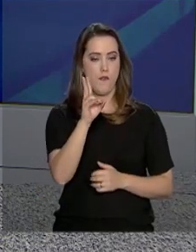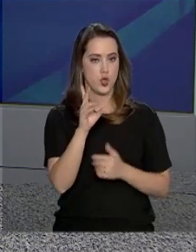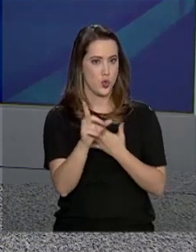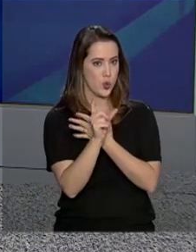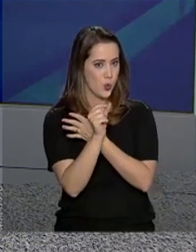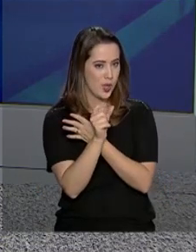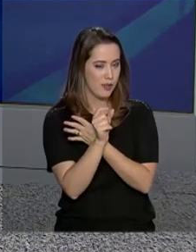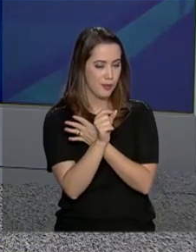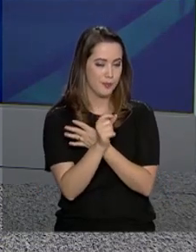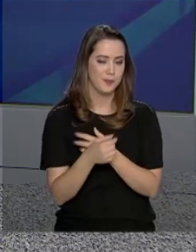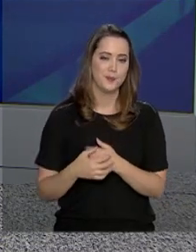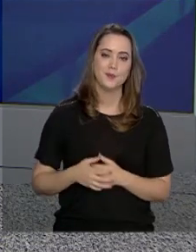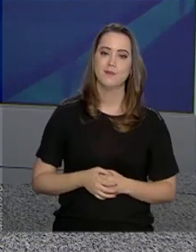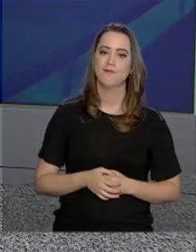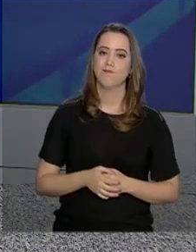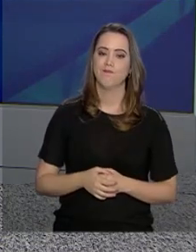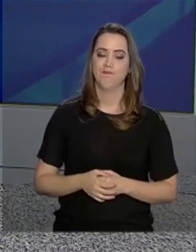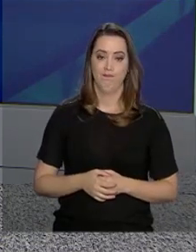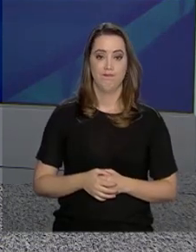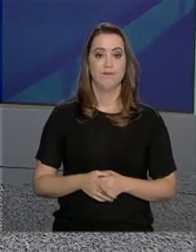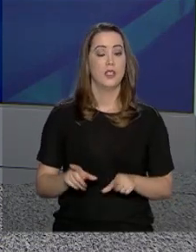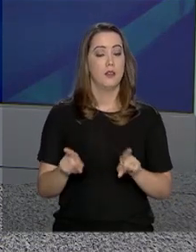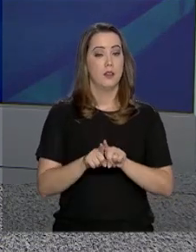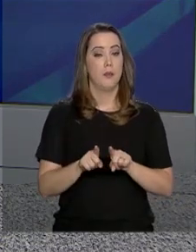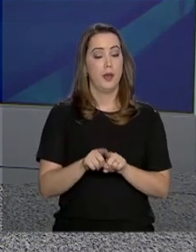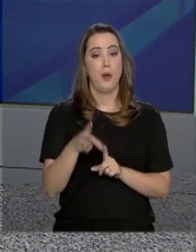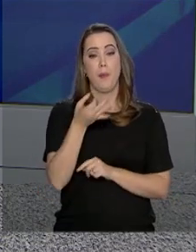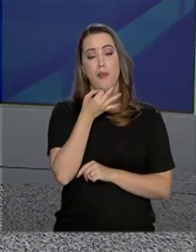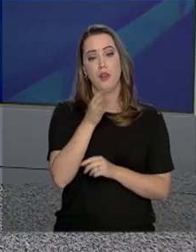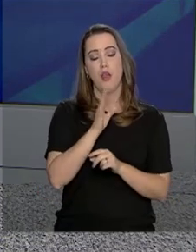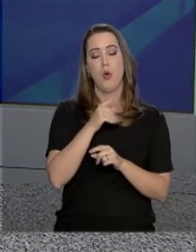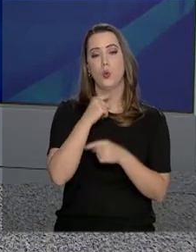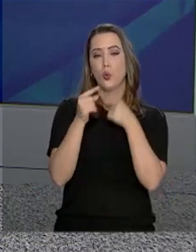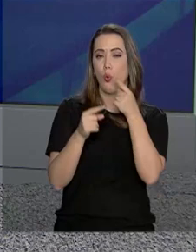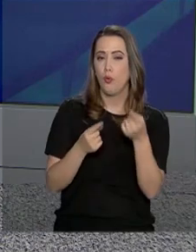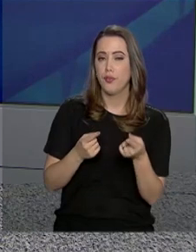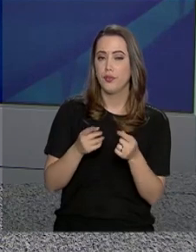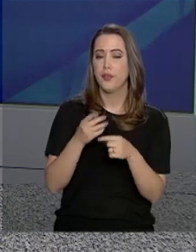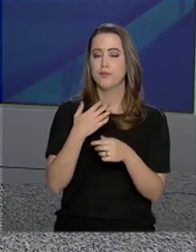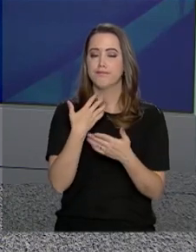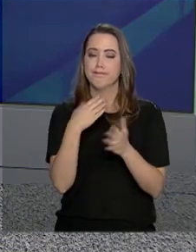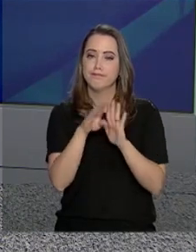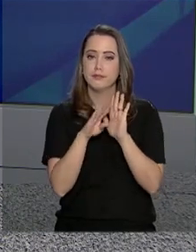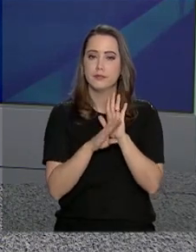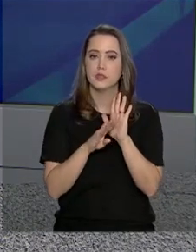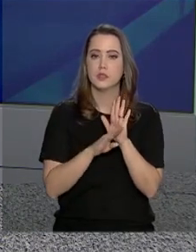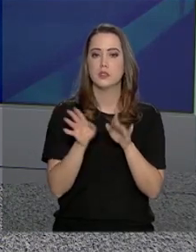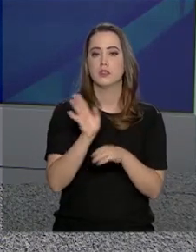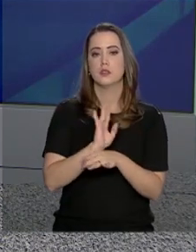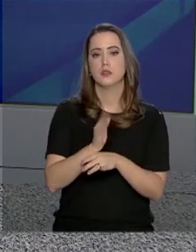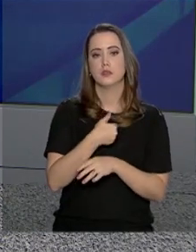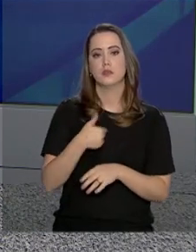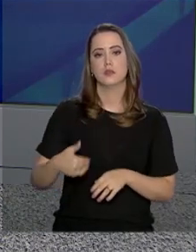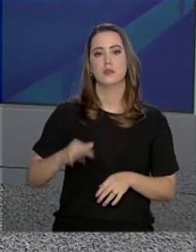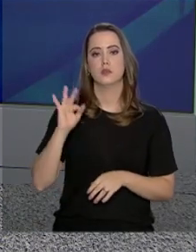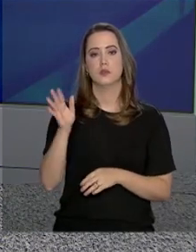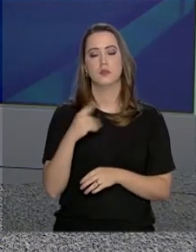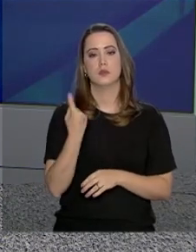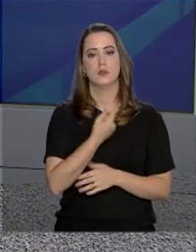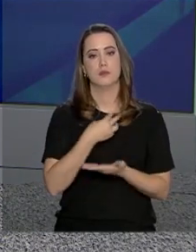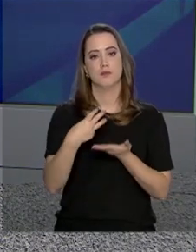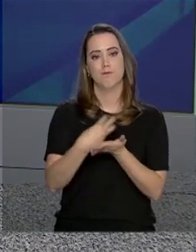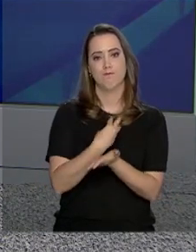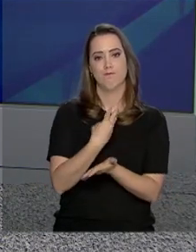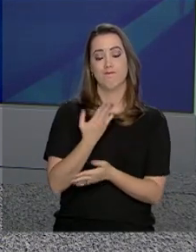o nosso perfil no Twitter e você pode ainda mandar sugestões de reportagens e dúvidas sobre programas e ações do governo federal para o